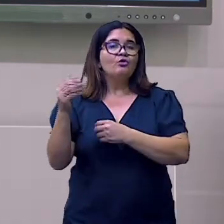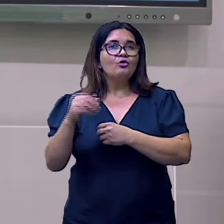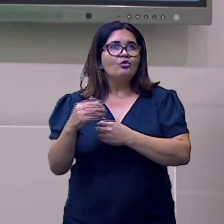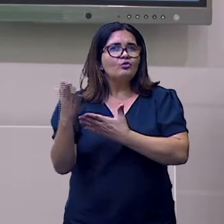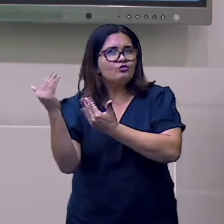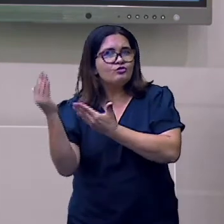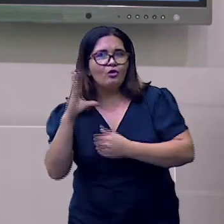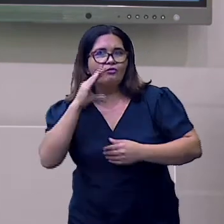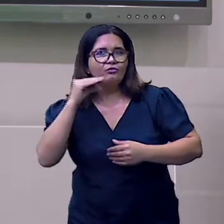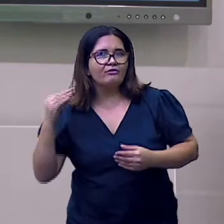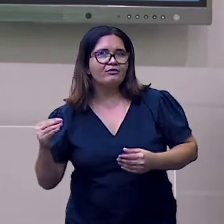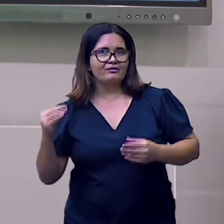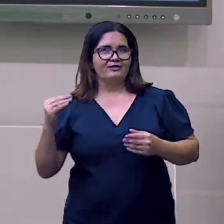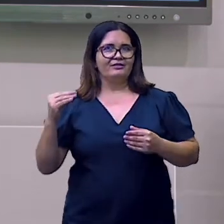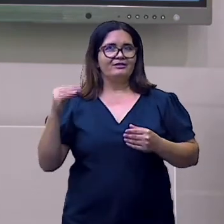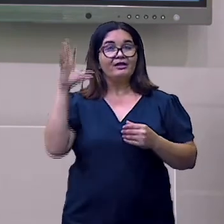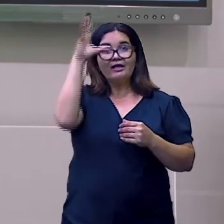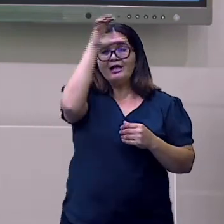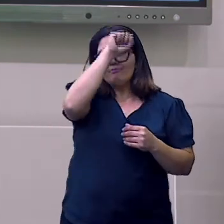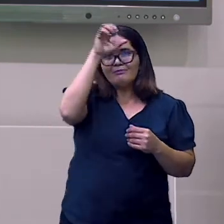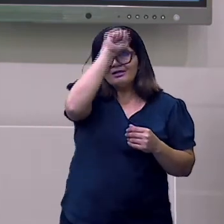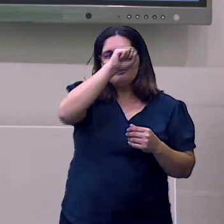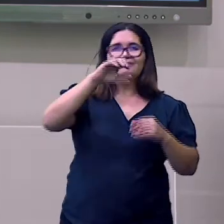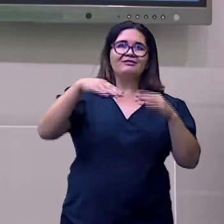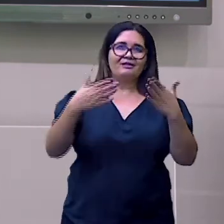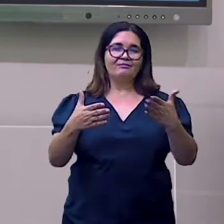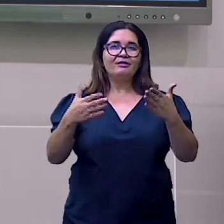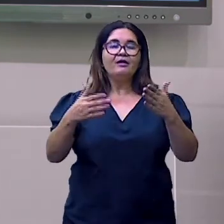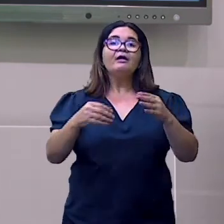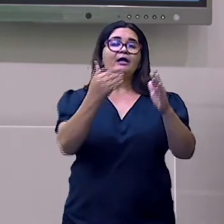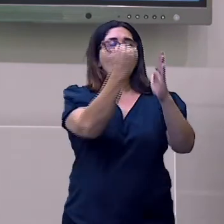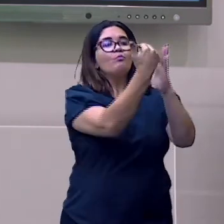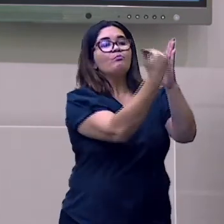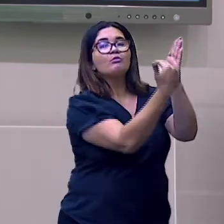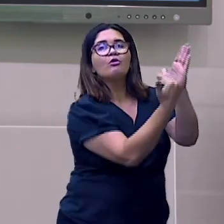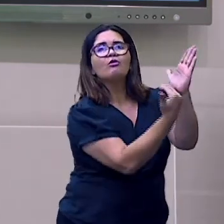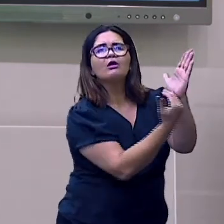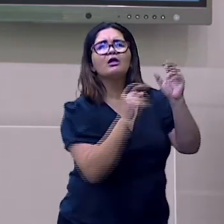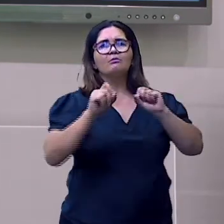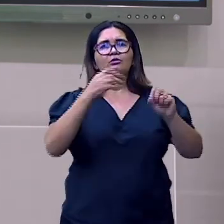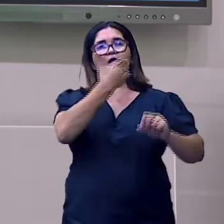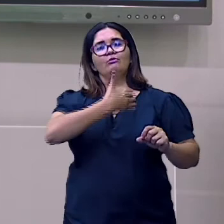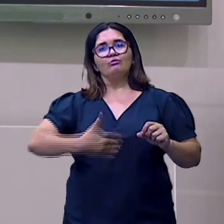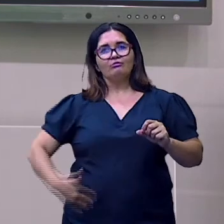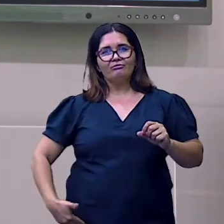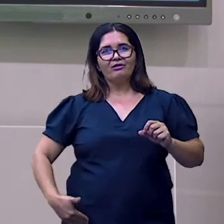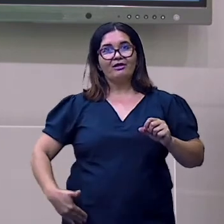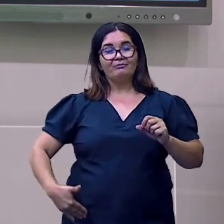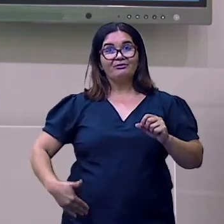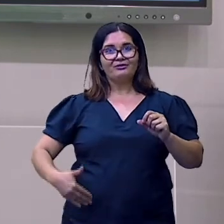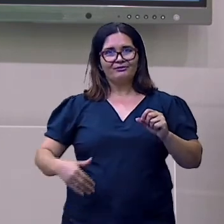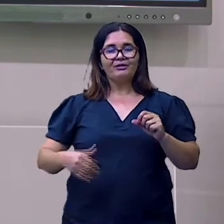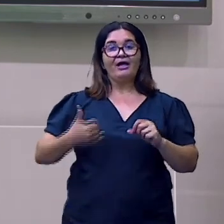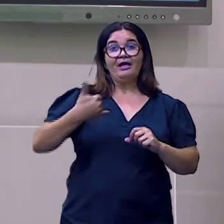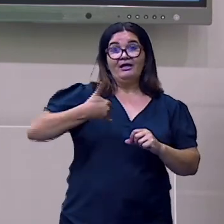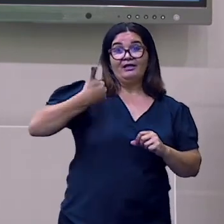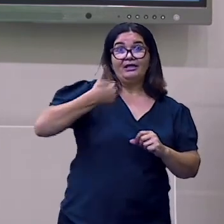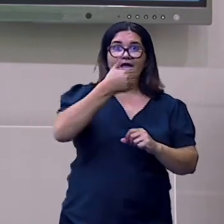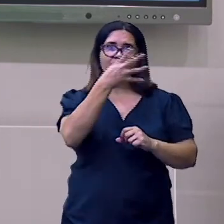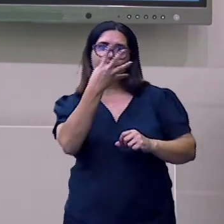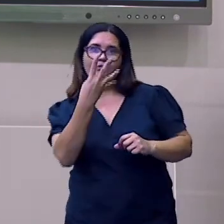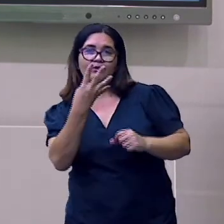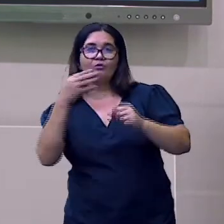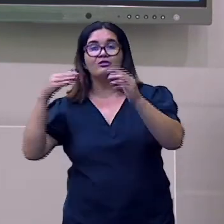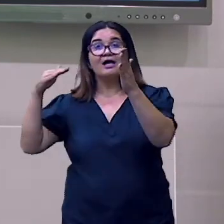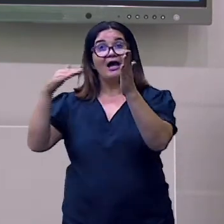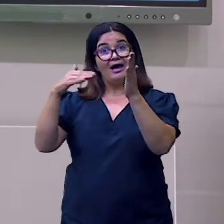aprendiz, ele pode trabalhar, fazer parte desse programa dos 14 até os 24 anos.